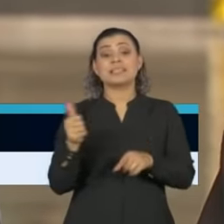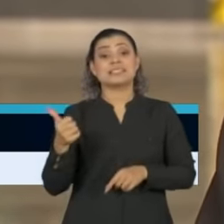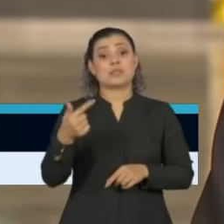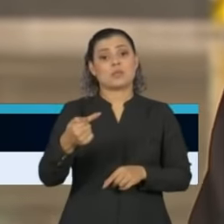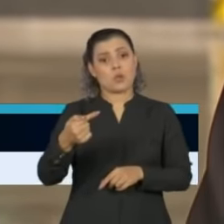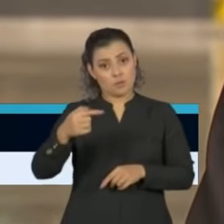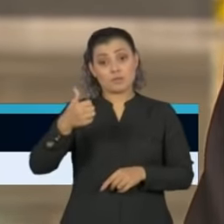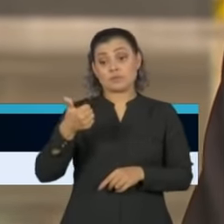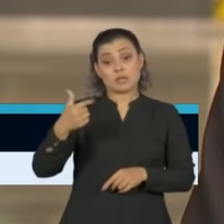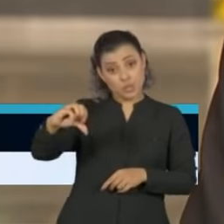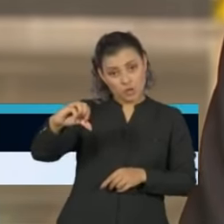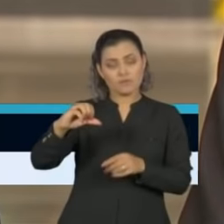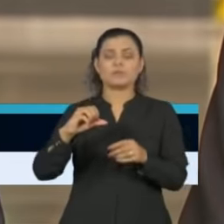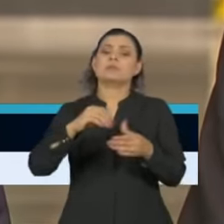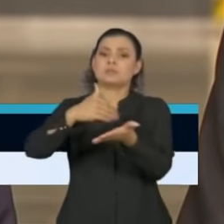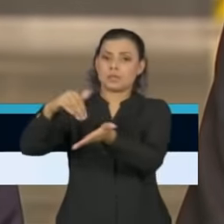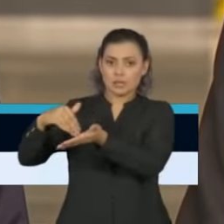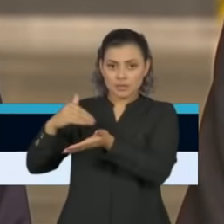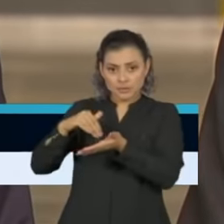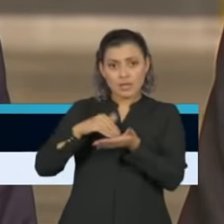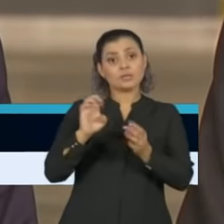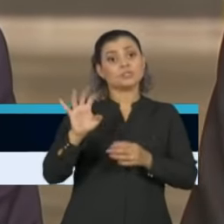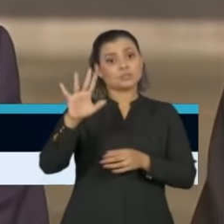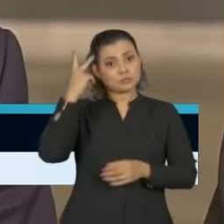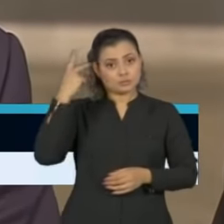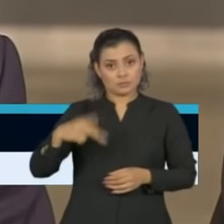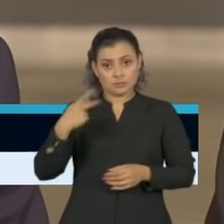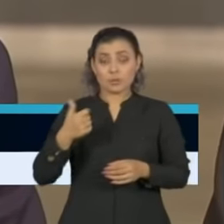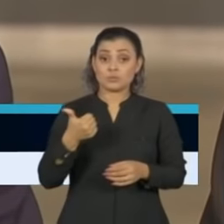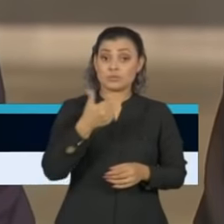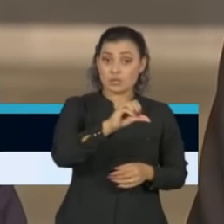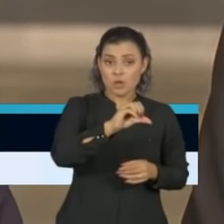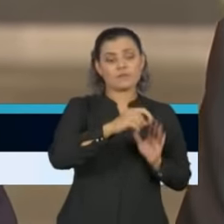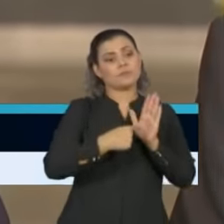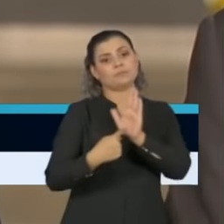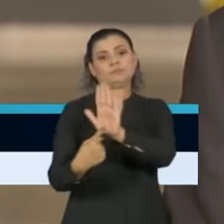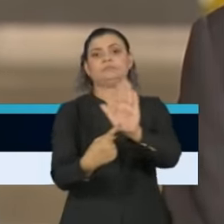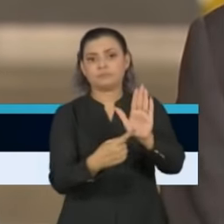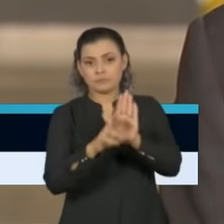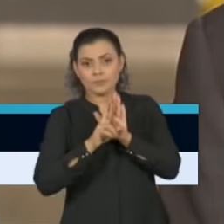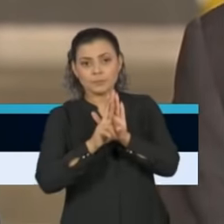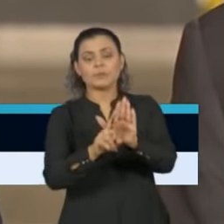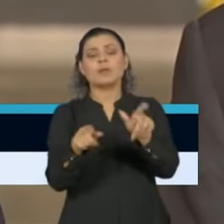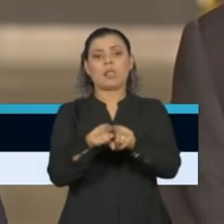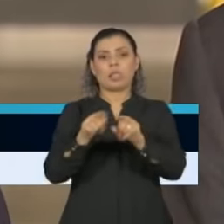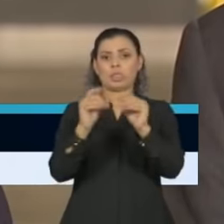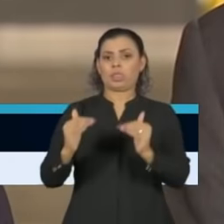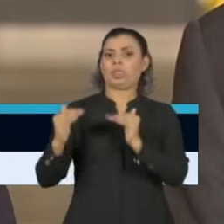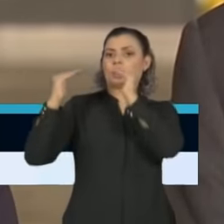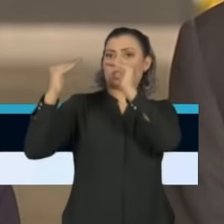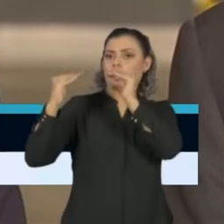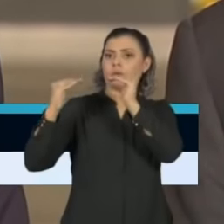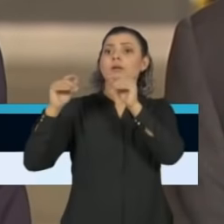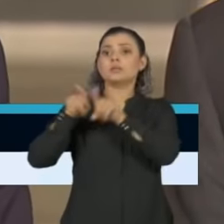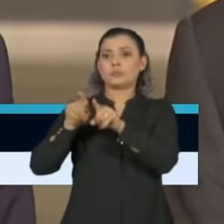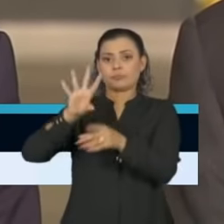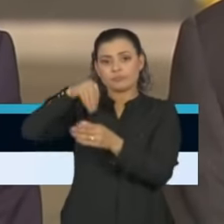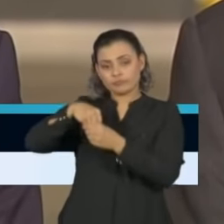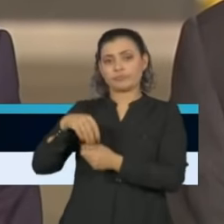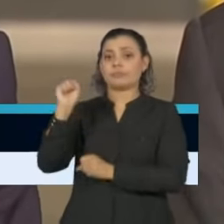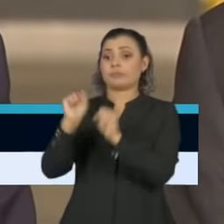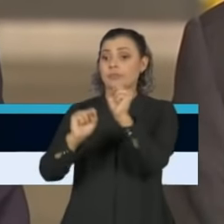secretários, dos secretários e secretárias do Estado de São Paulo, representantes também, dirigentes de autarquias e das empresas,